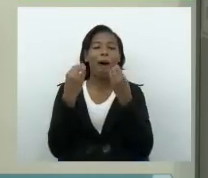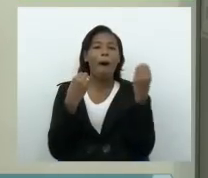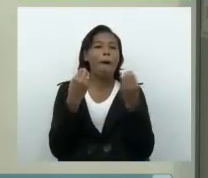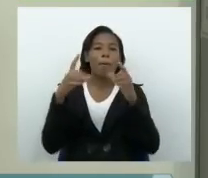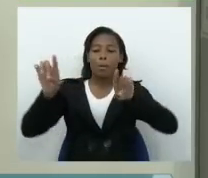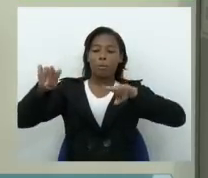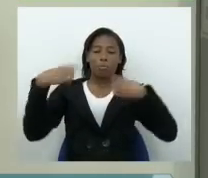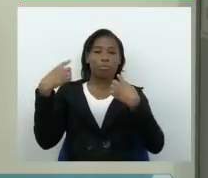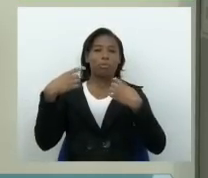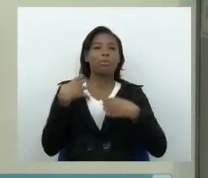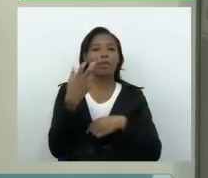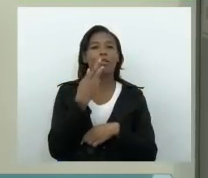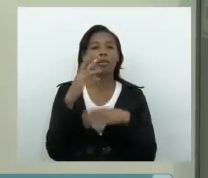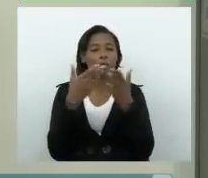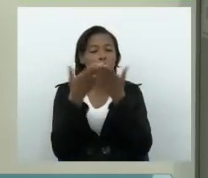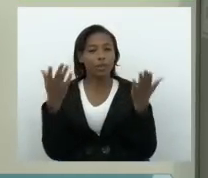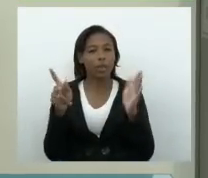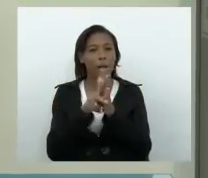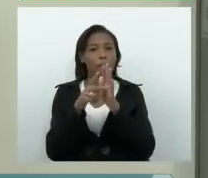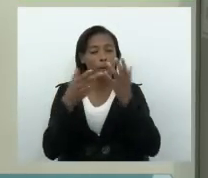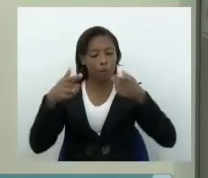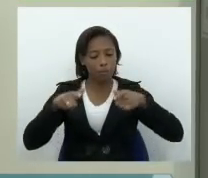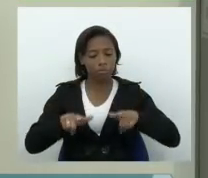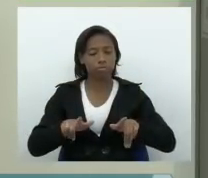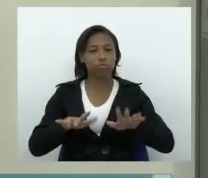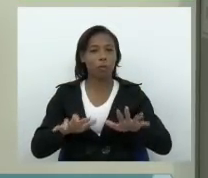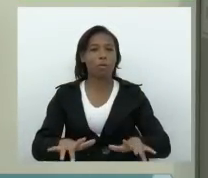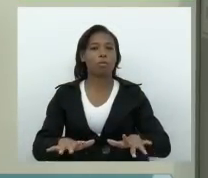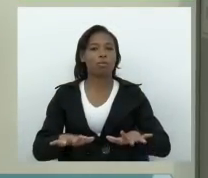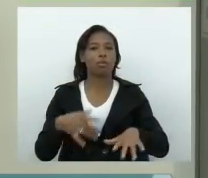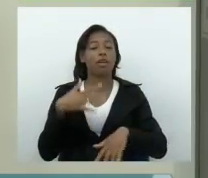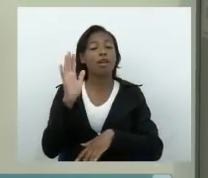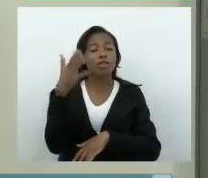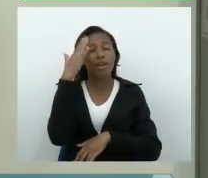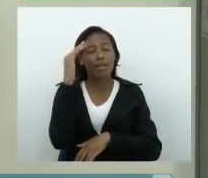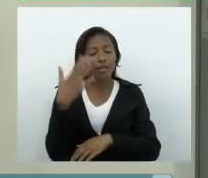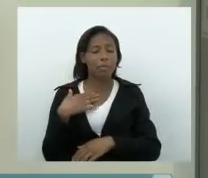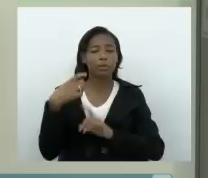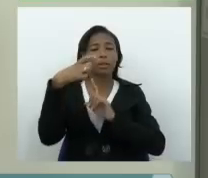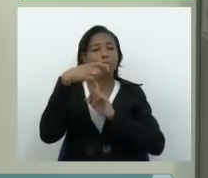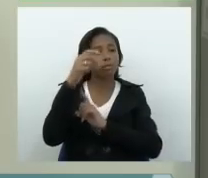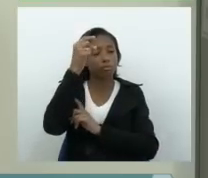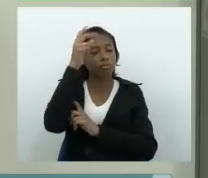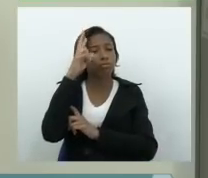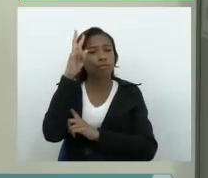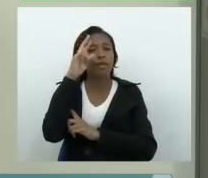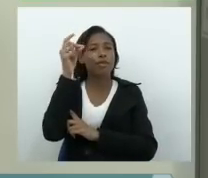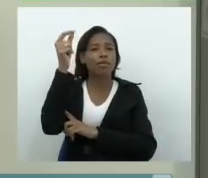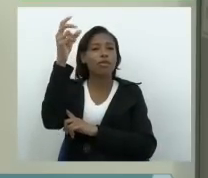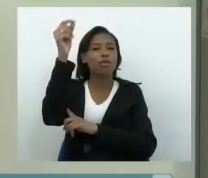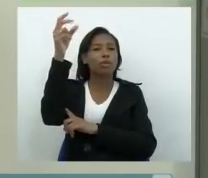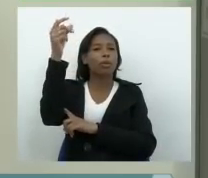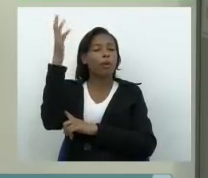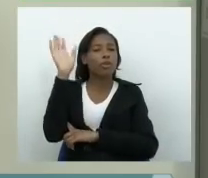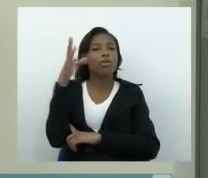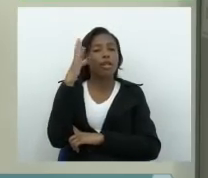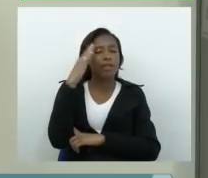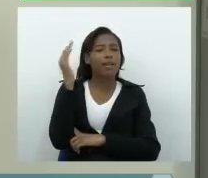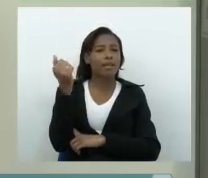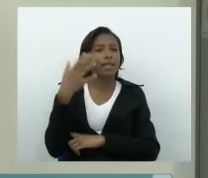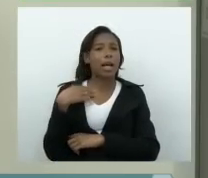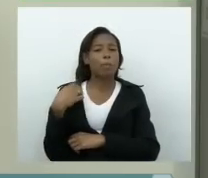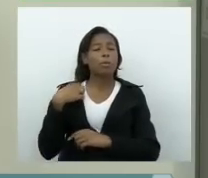quero falar para você, guarulhense, que me conhece, que sabe da minha história, que tem recebido o meu material com